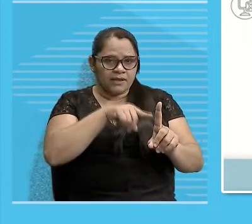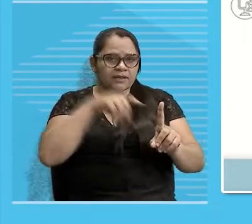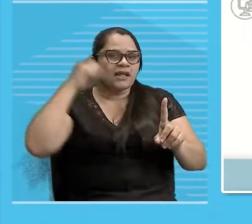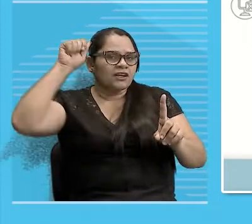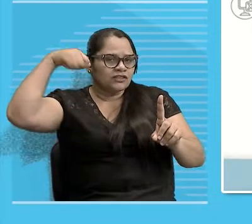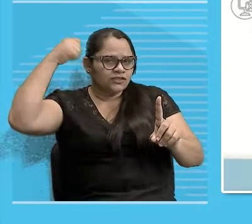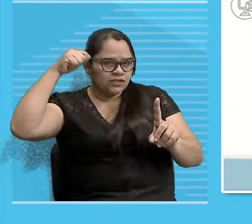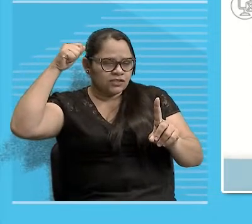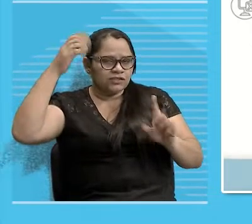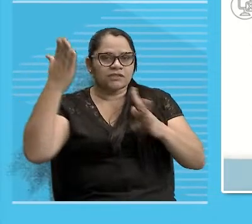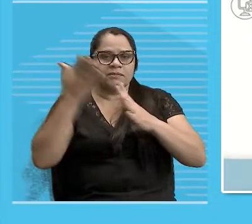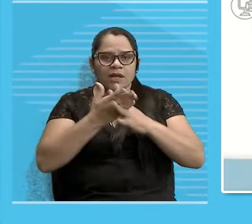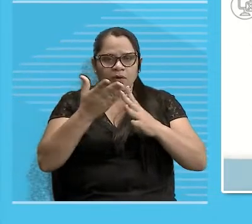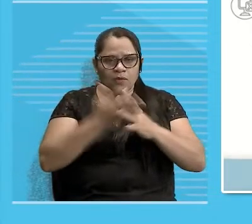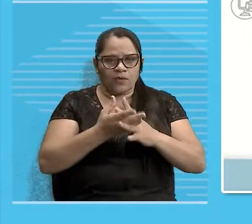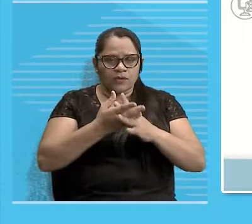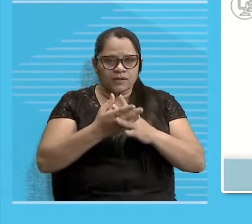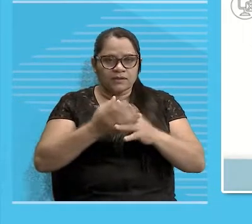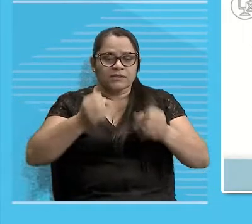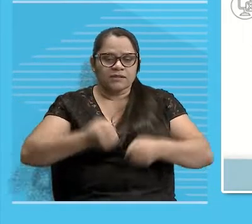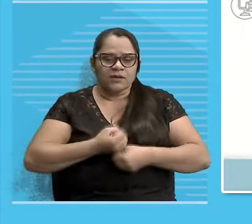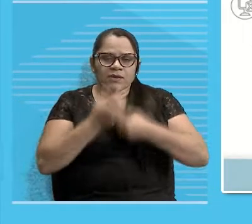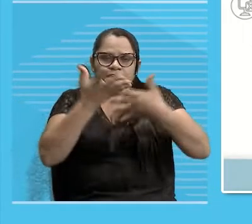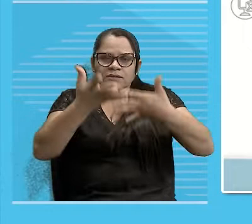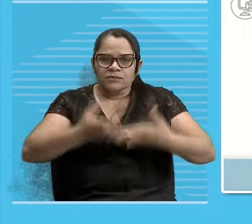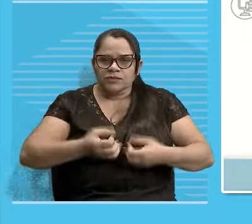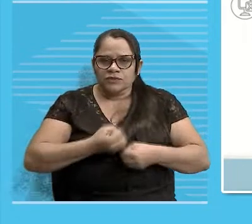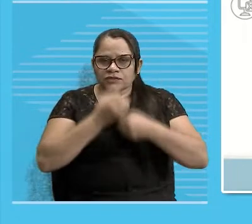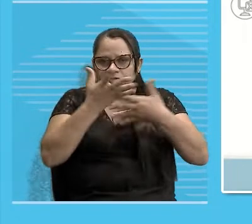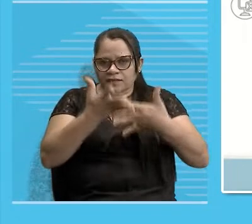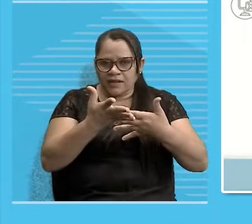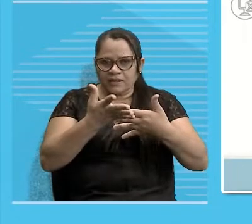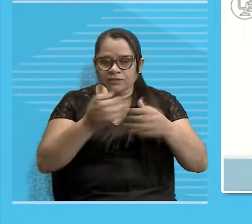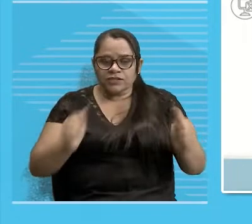estão emotivados, inspirados.